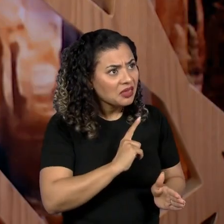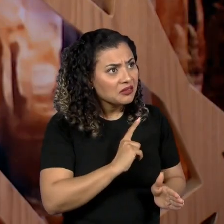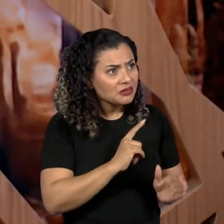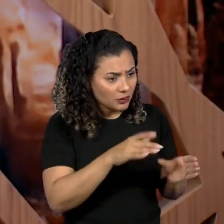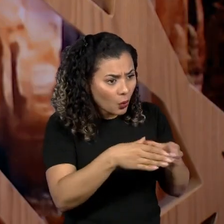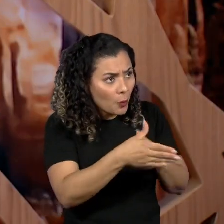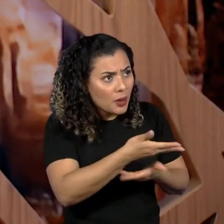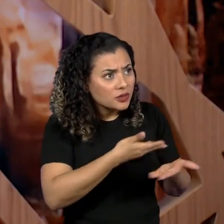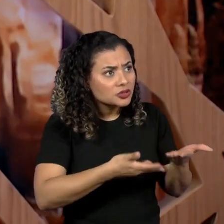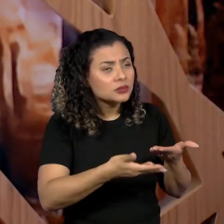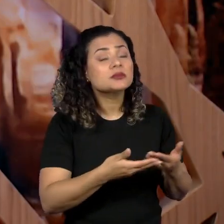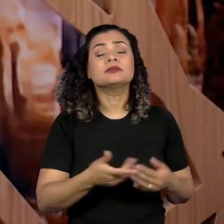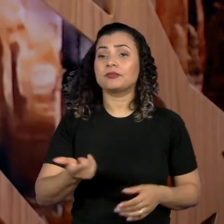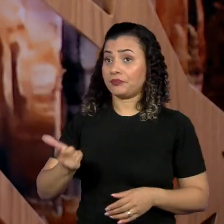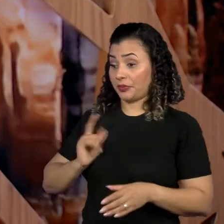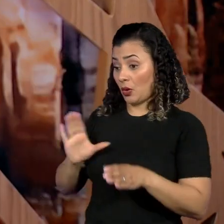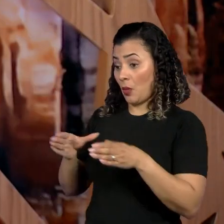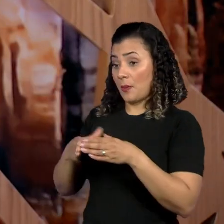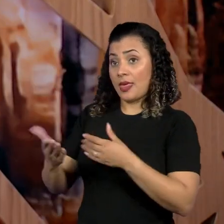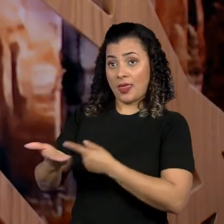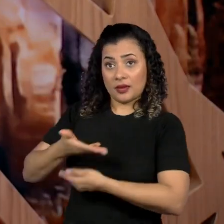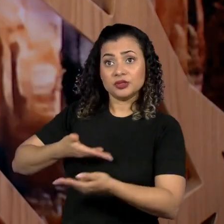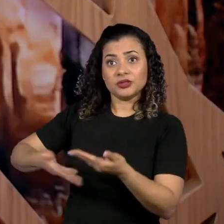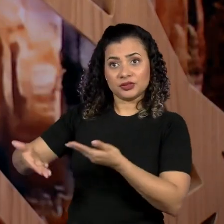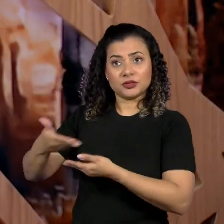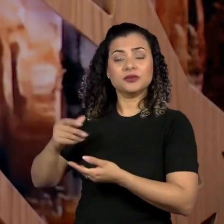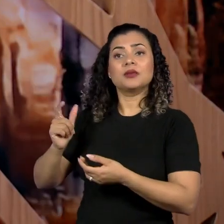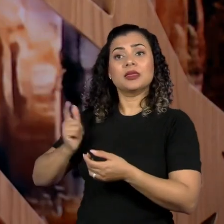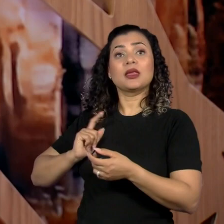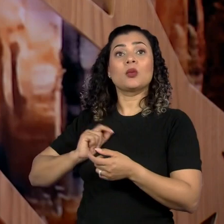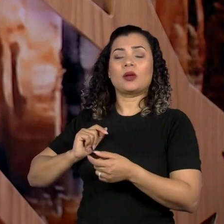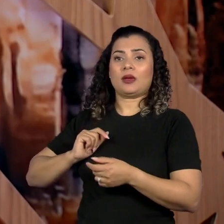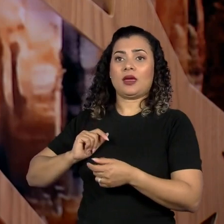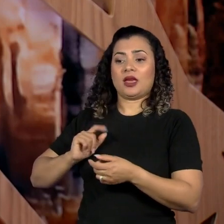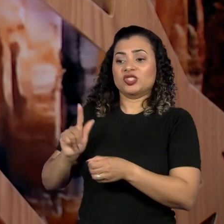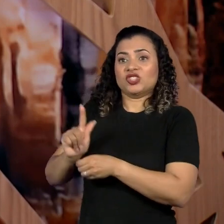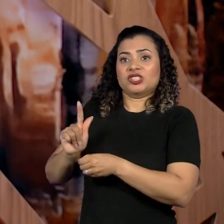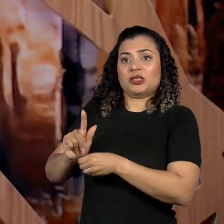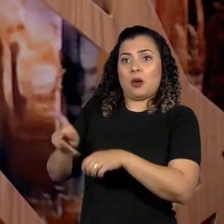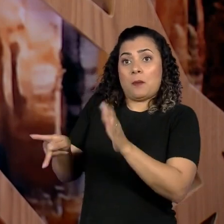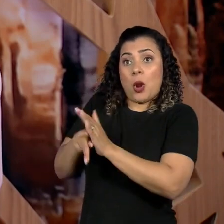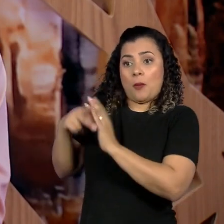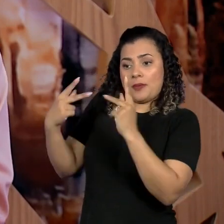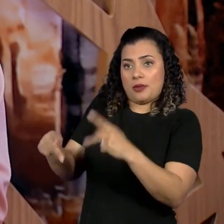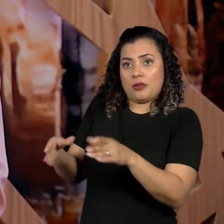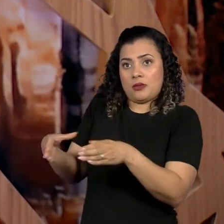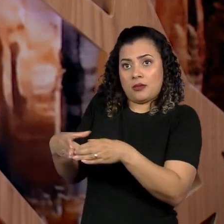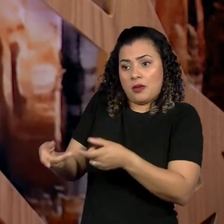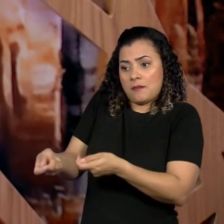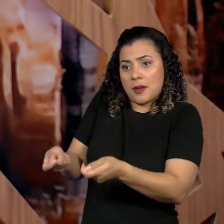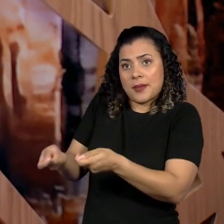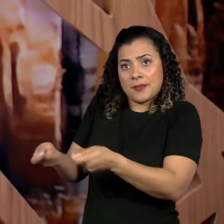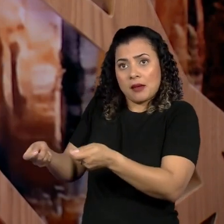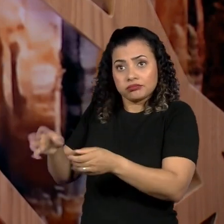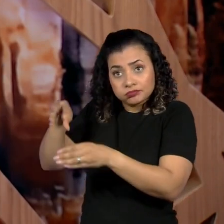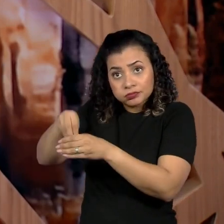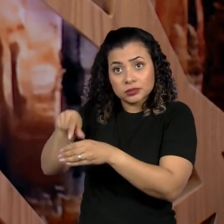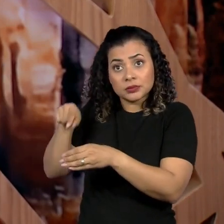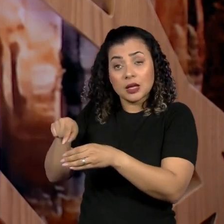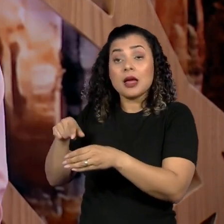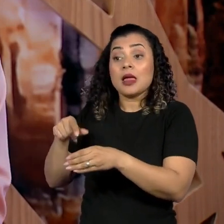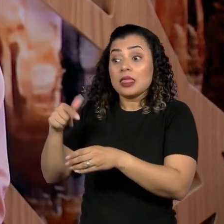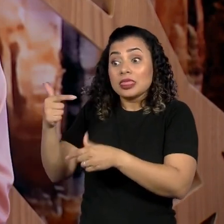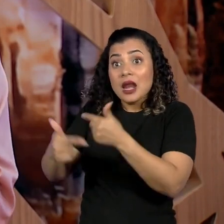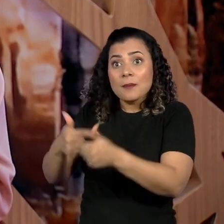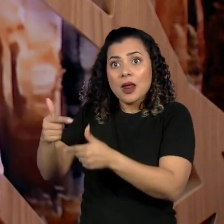a cooperativa, ela possibilita a autogestão. Então, o que acontece? Na cooperativa, os